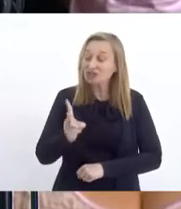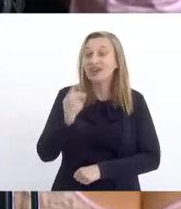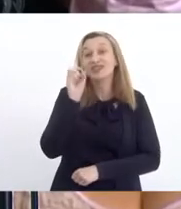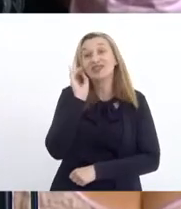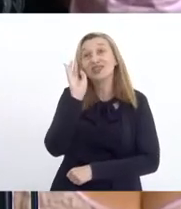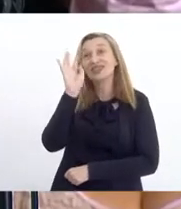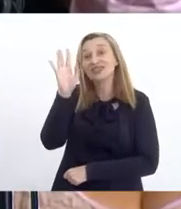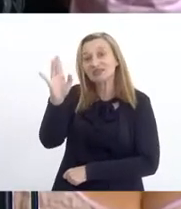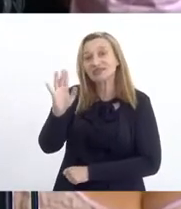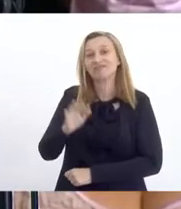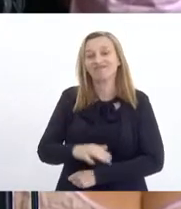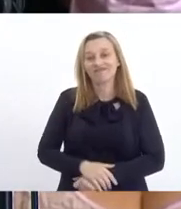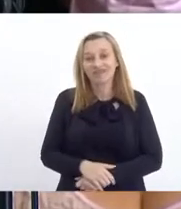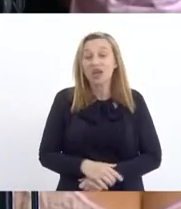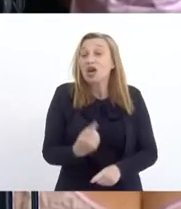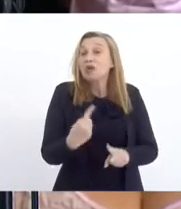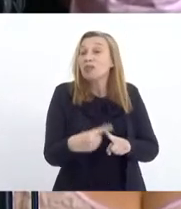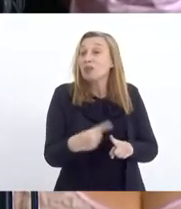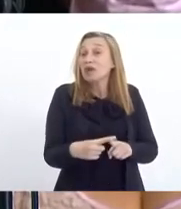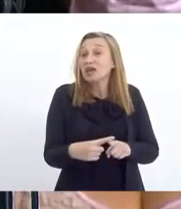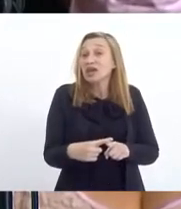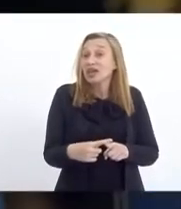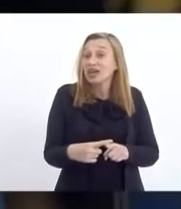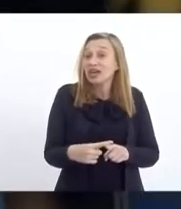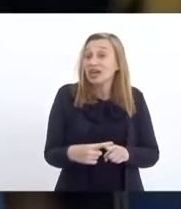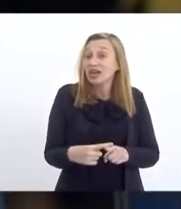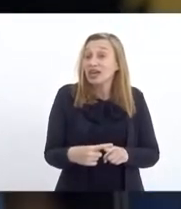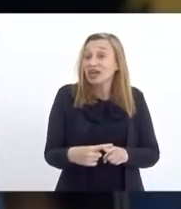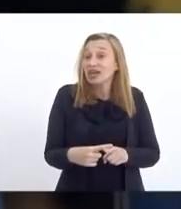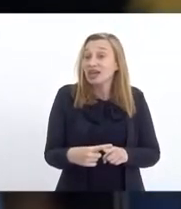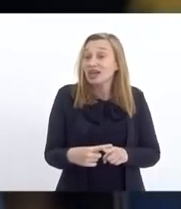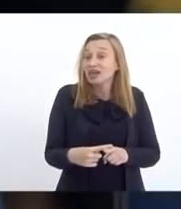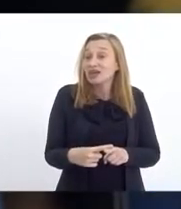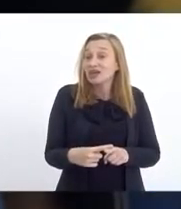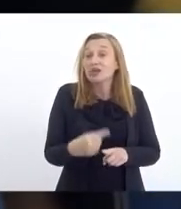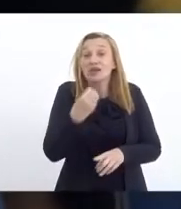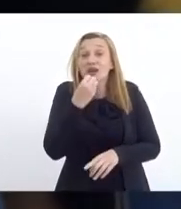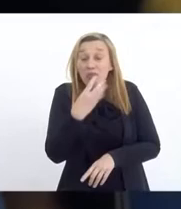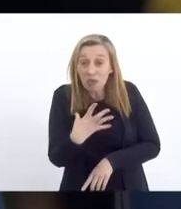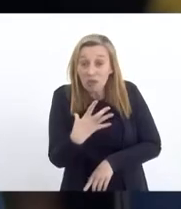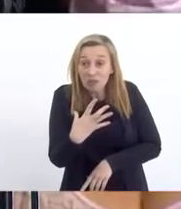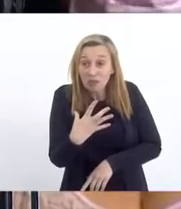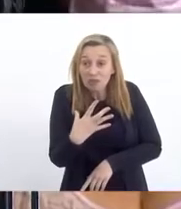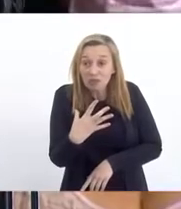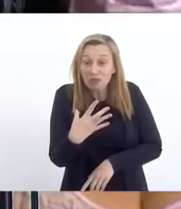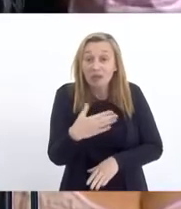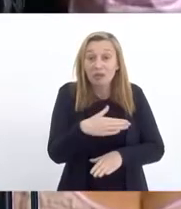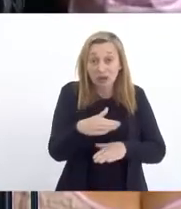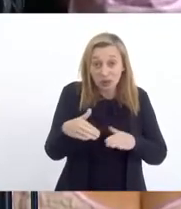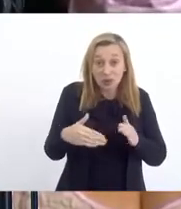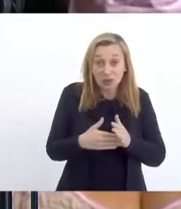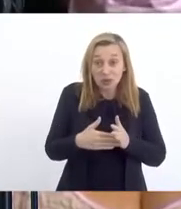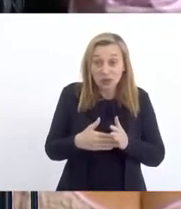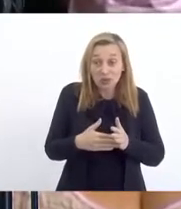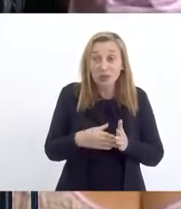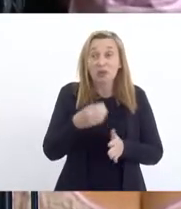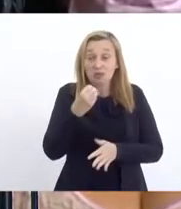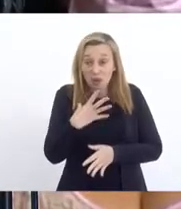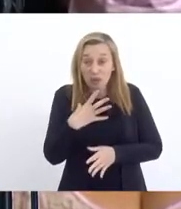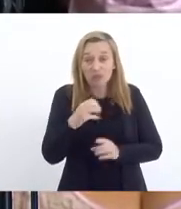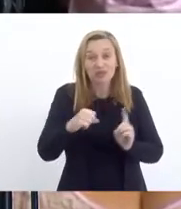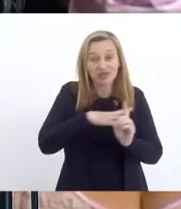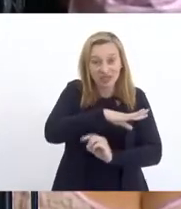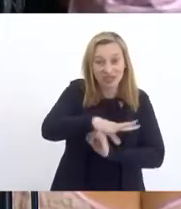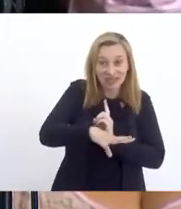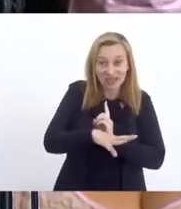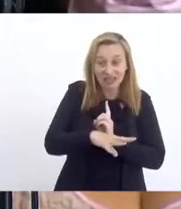sonhando. Porque aquilo que for bom para todo mundo, bom para a